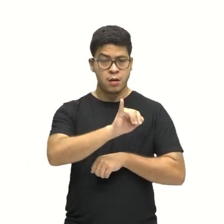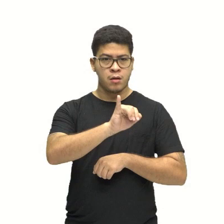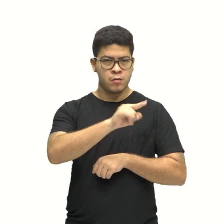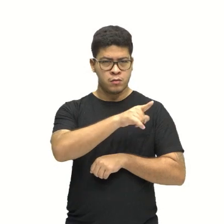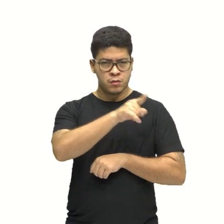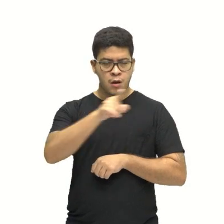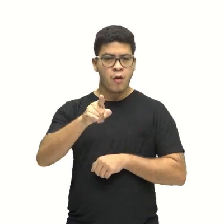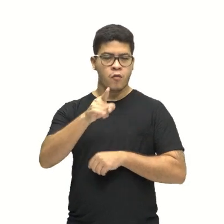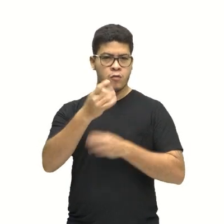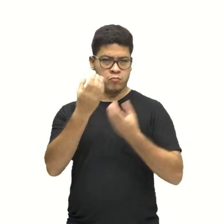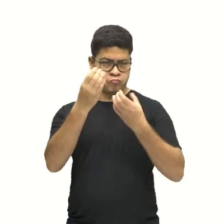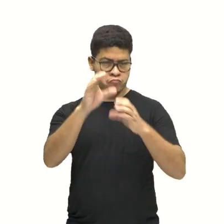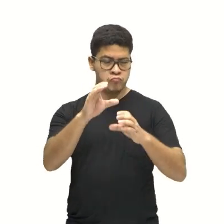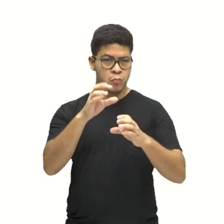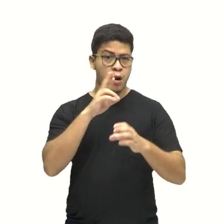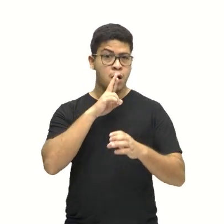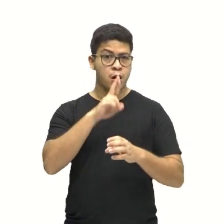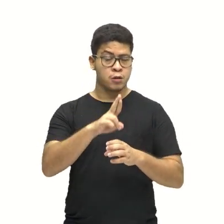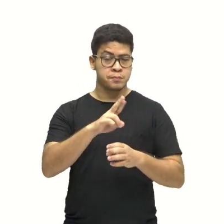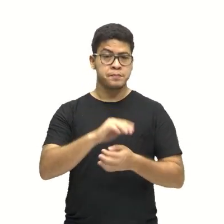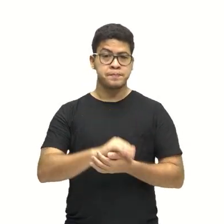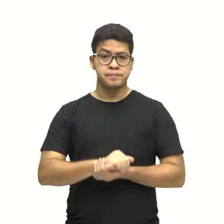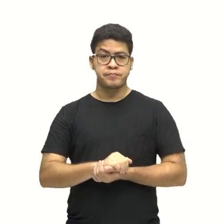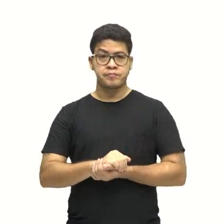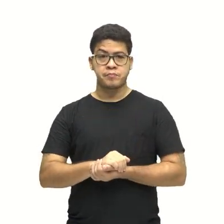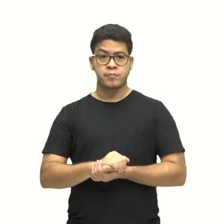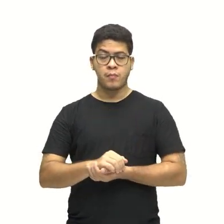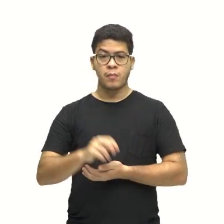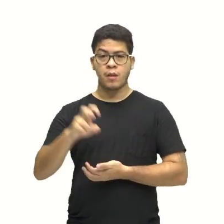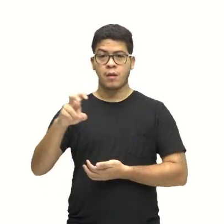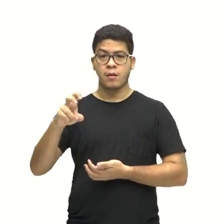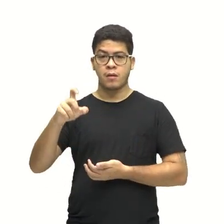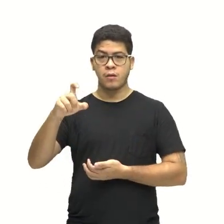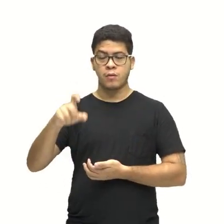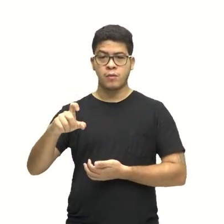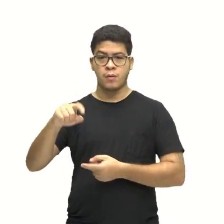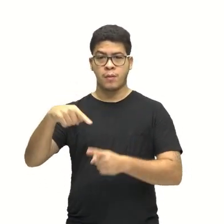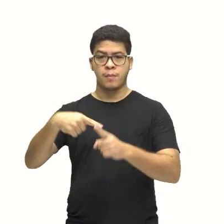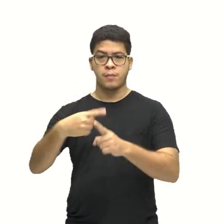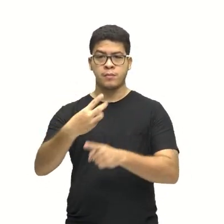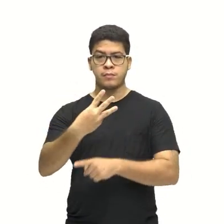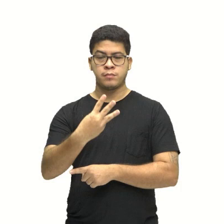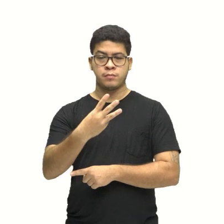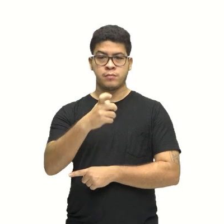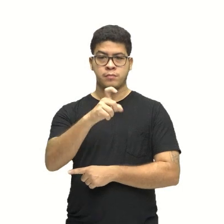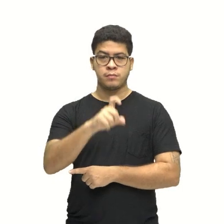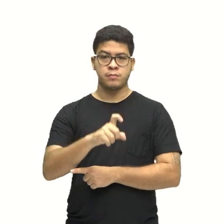participarem. Vamos lá, 5x mais 3x